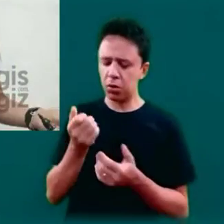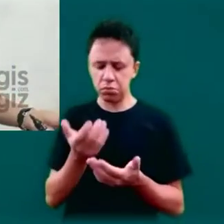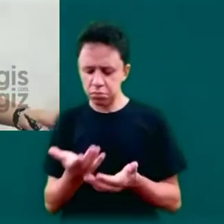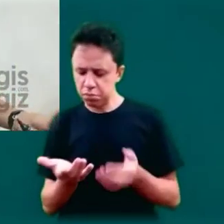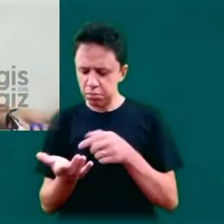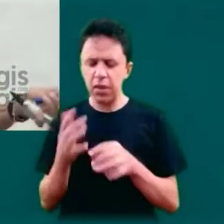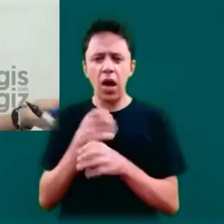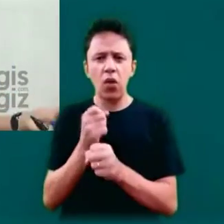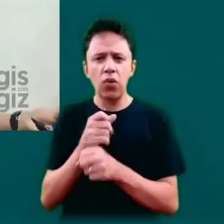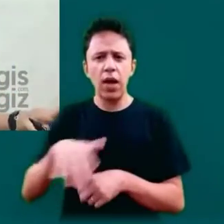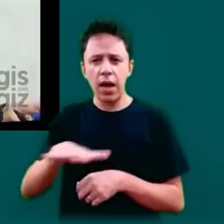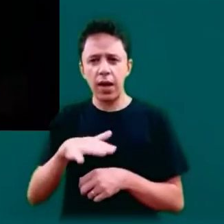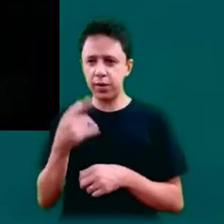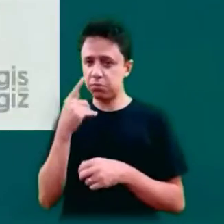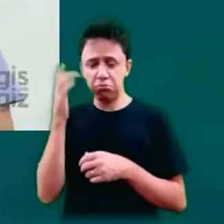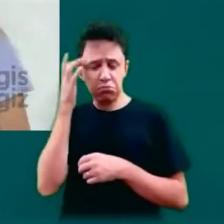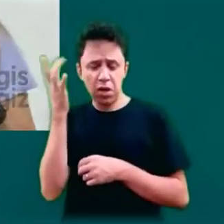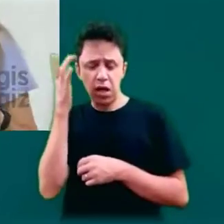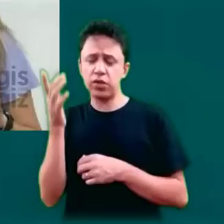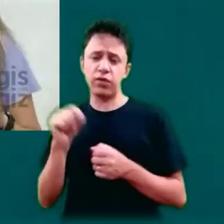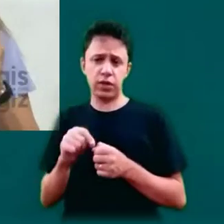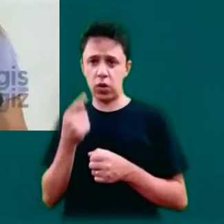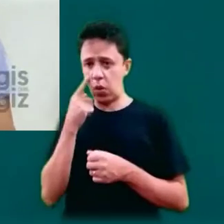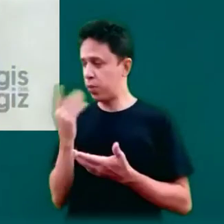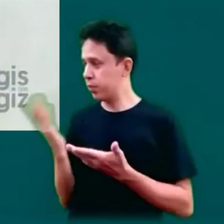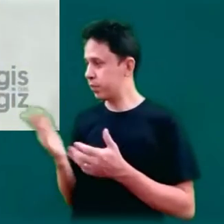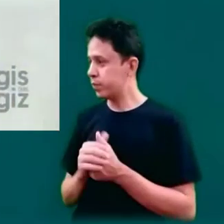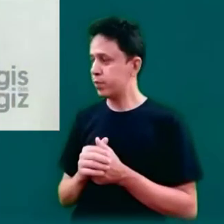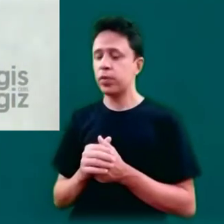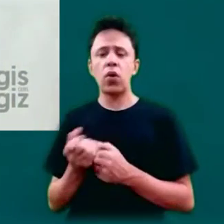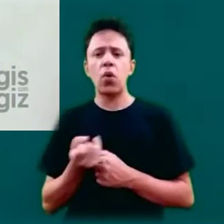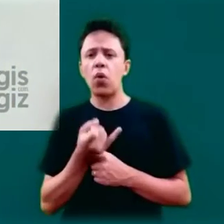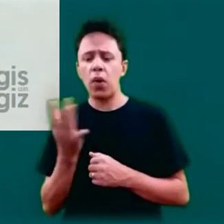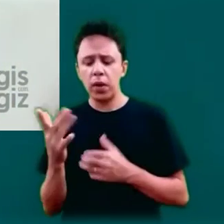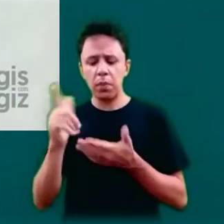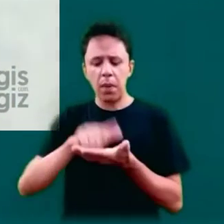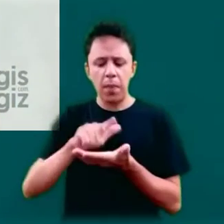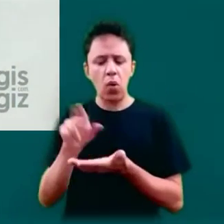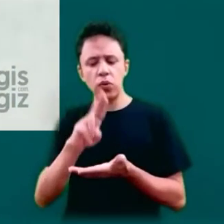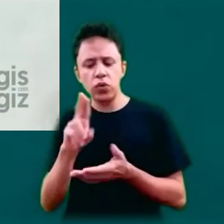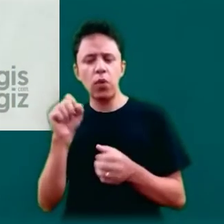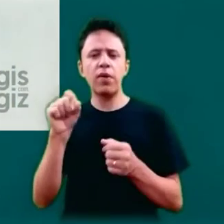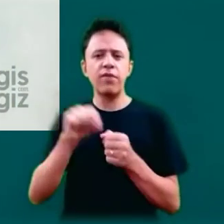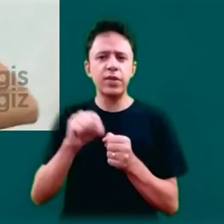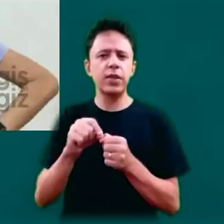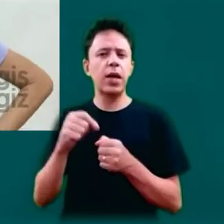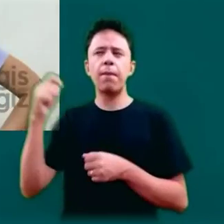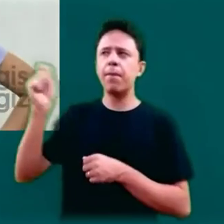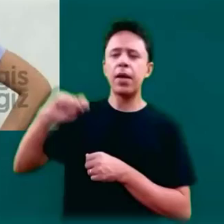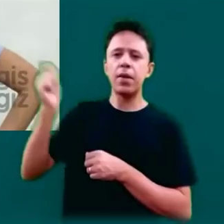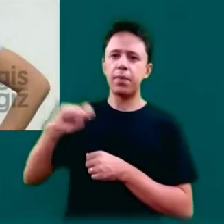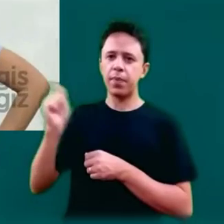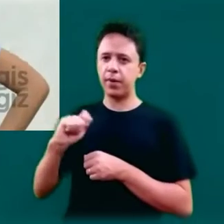tá tranquilo de fazer. Vamos lá, então? Agora nós vamos conseguir descobrir a quantidade de papel que foi utilizada para construir a